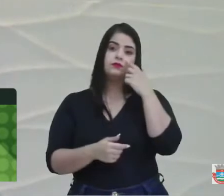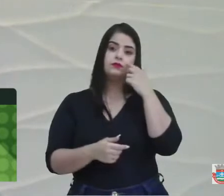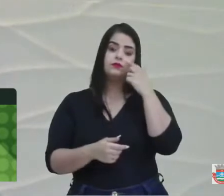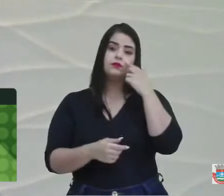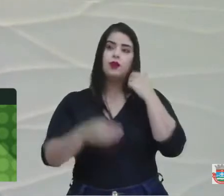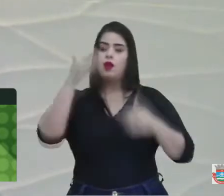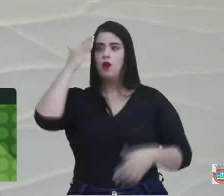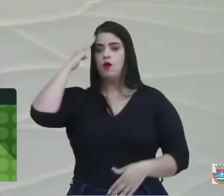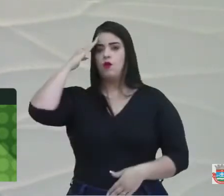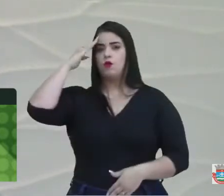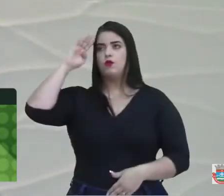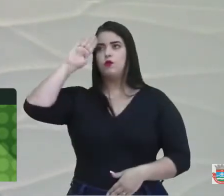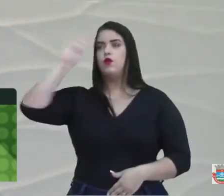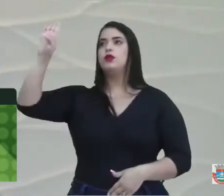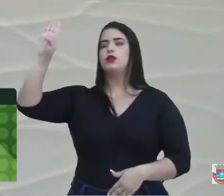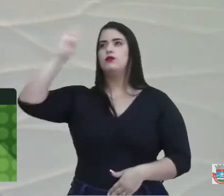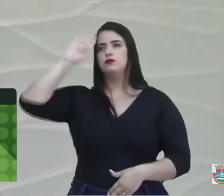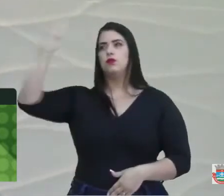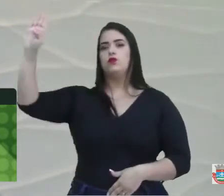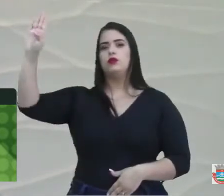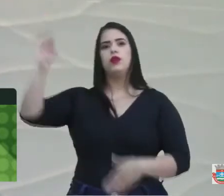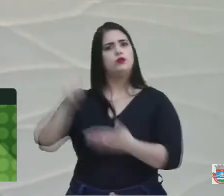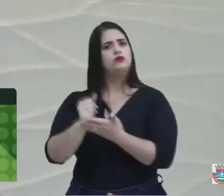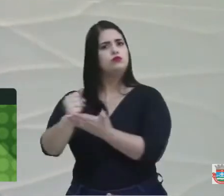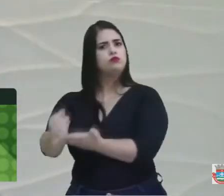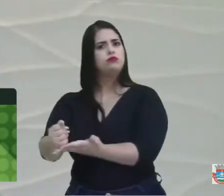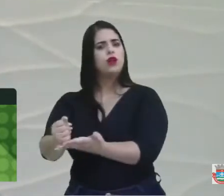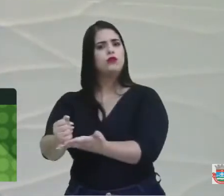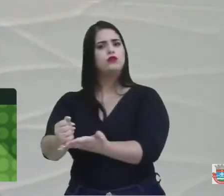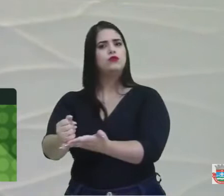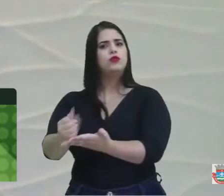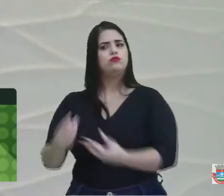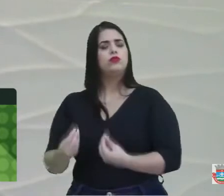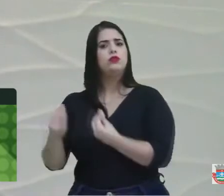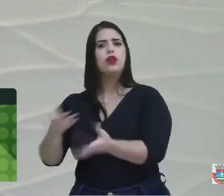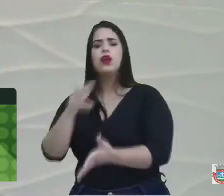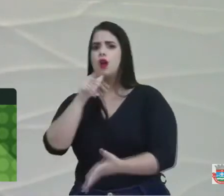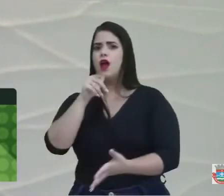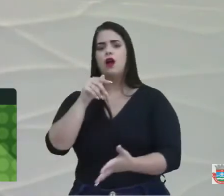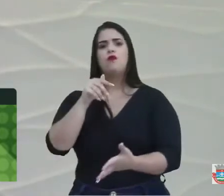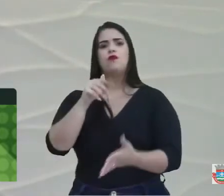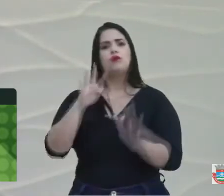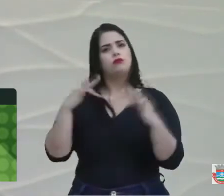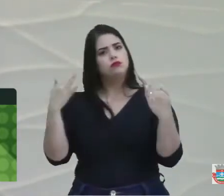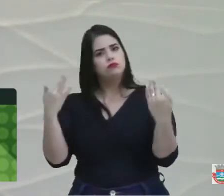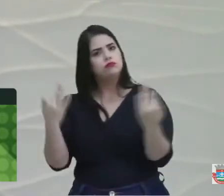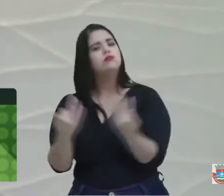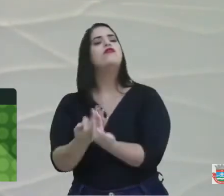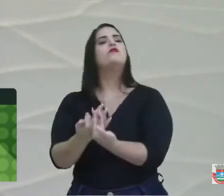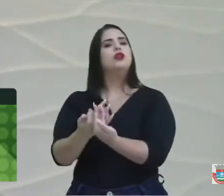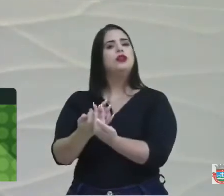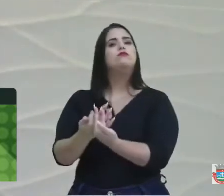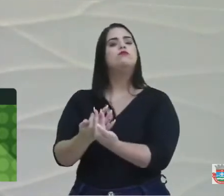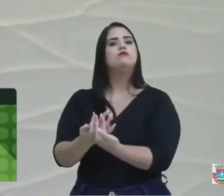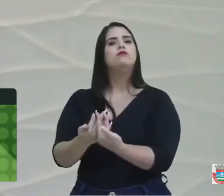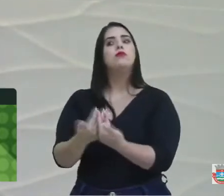Exército faz, sendo em outros pontos, claro, para que possa atender um número maior de família. Como eu disse aqui, são